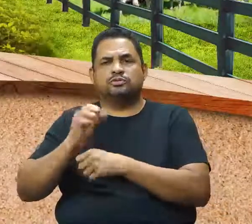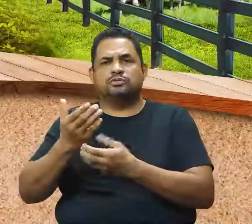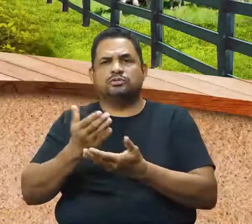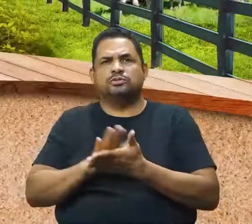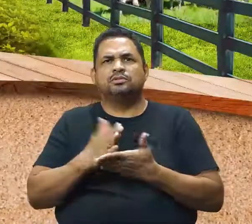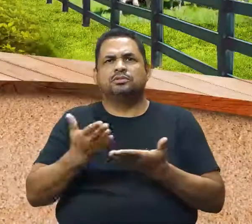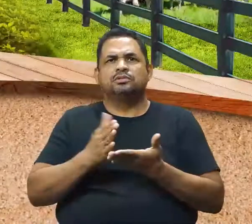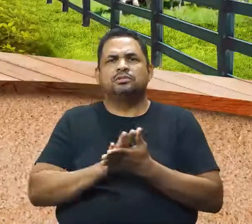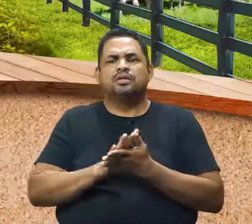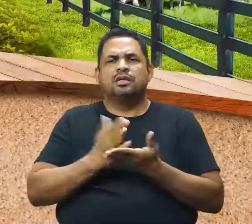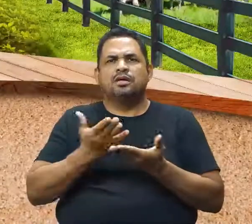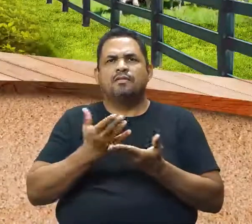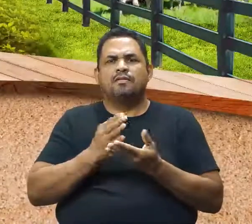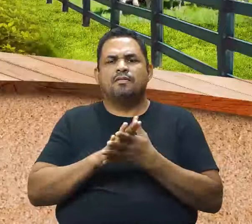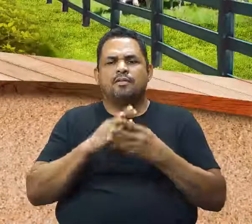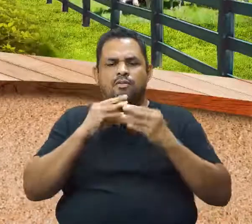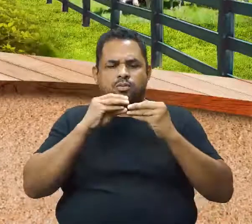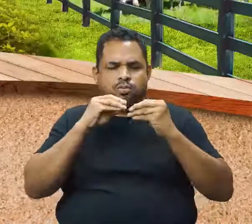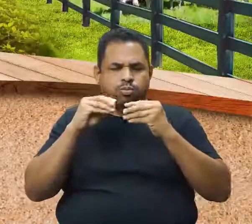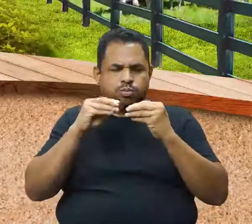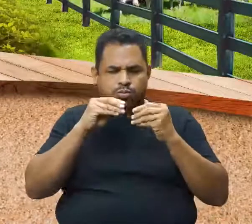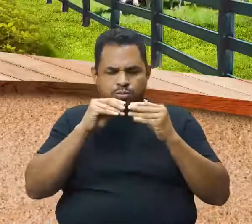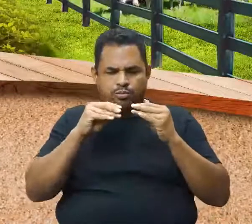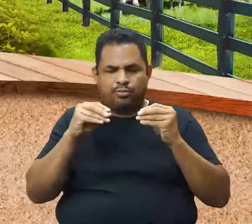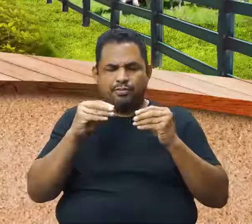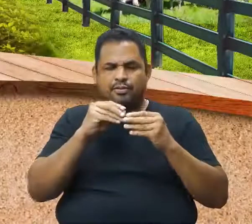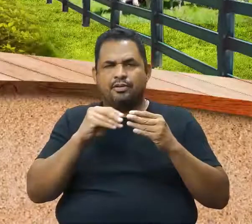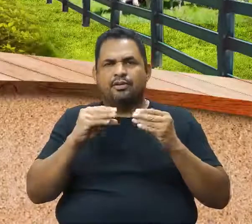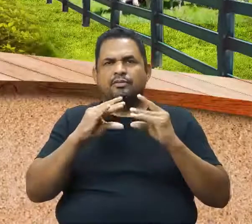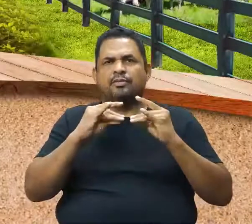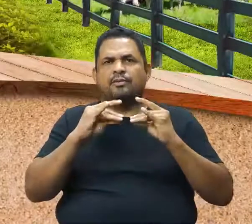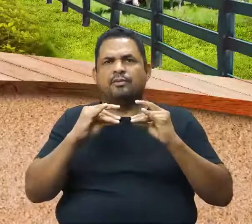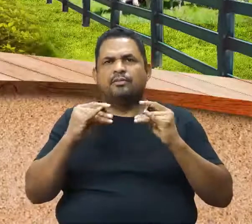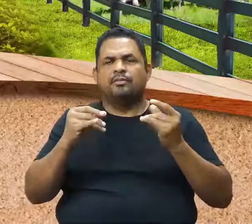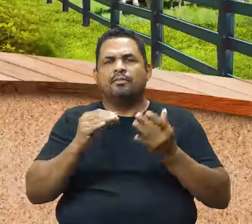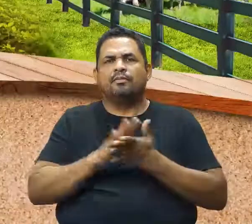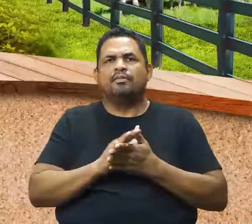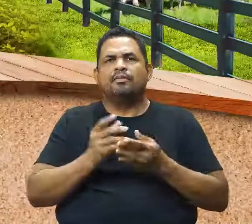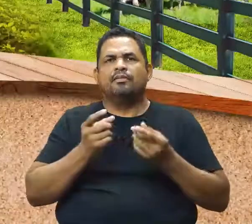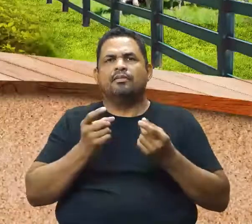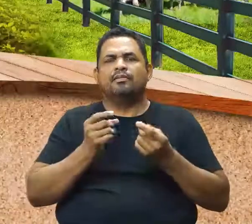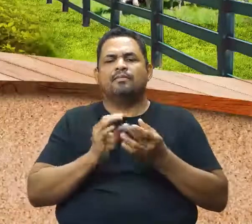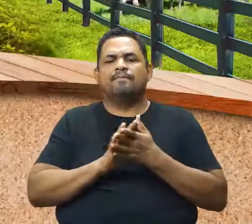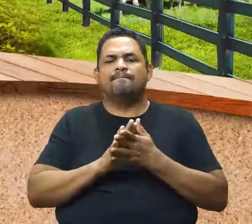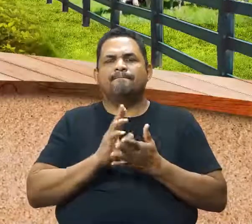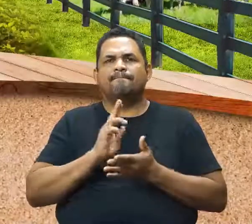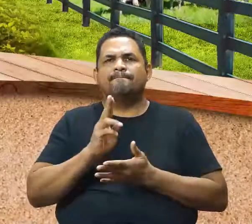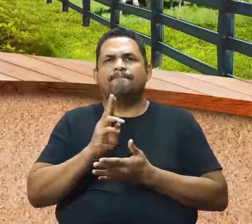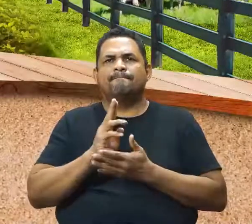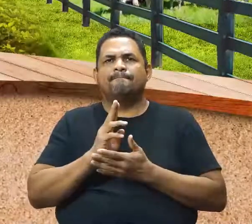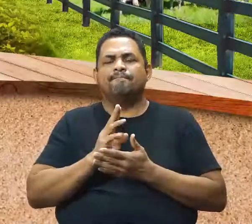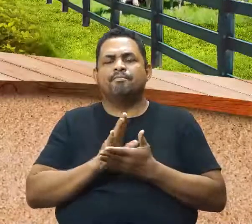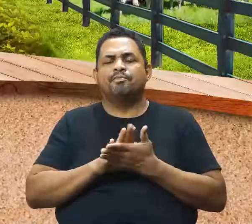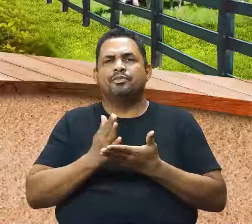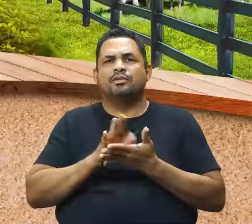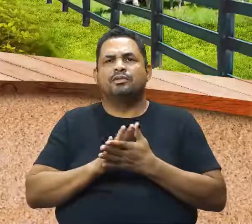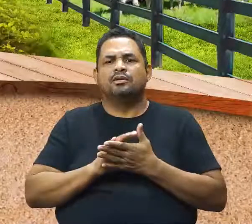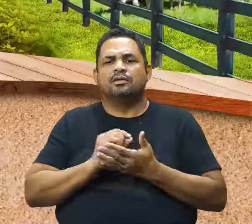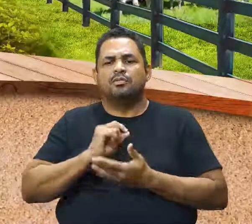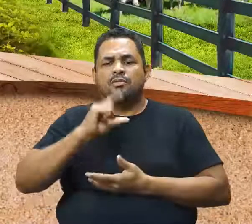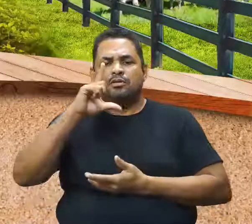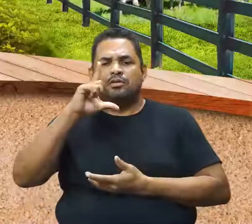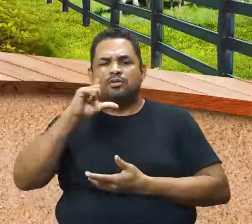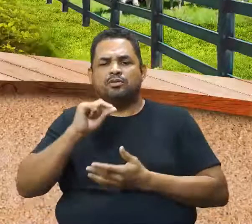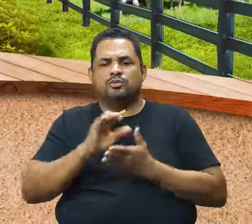toda triturada, a polpinha dela, o creme, ela é utilizada, ela é um processo de você aumentar e diminuir